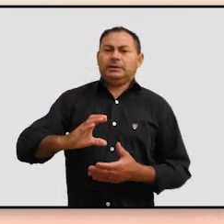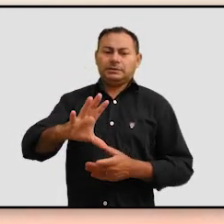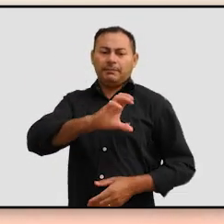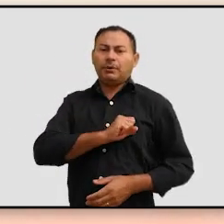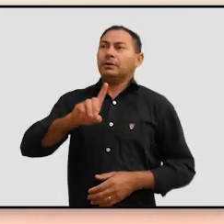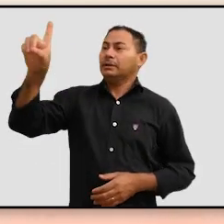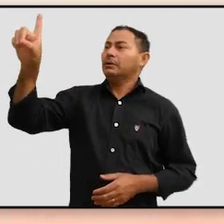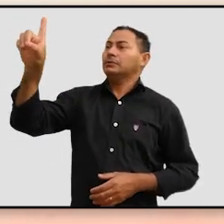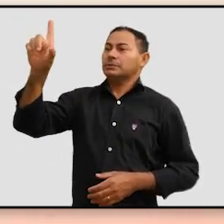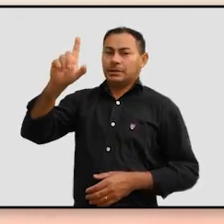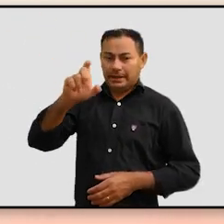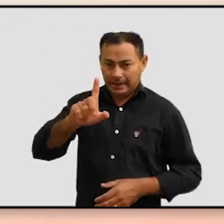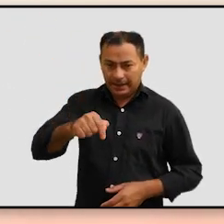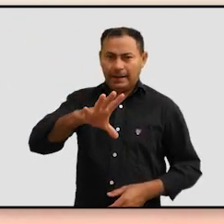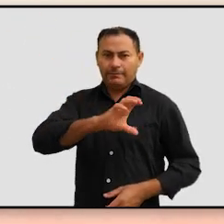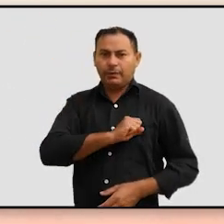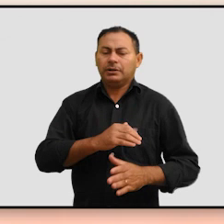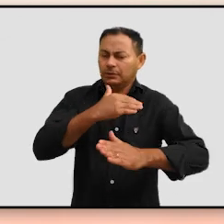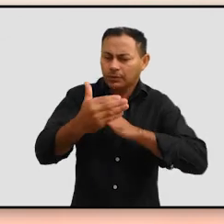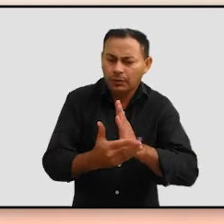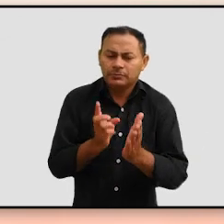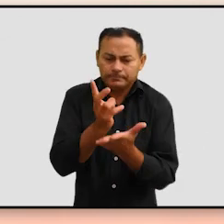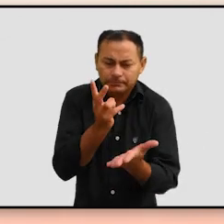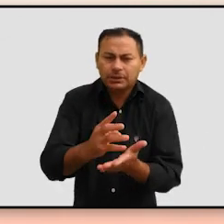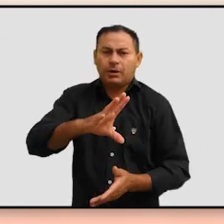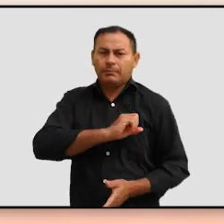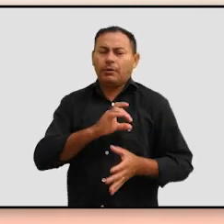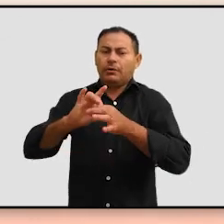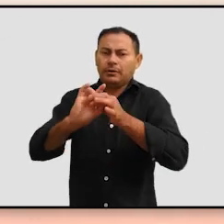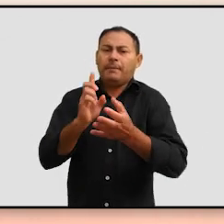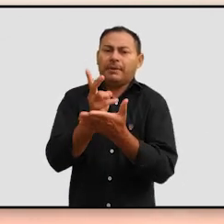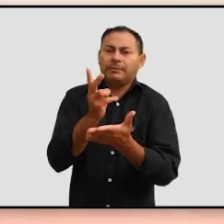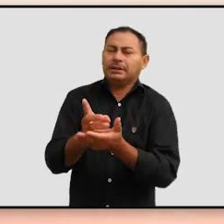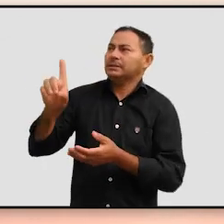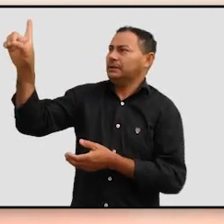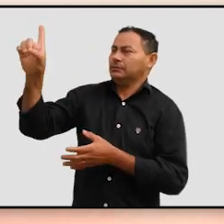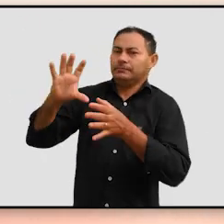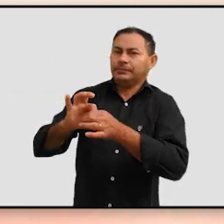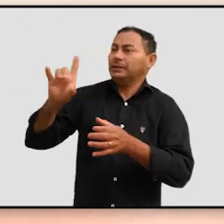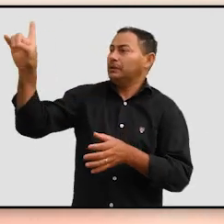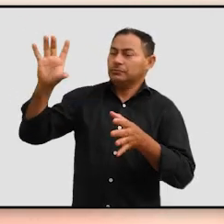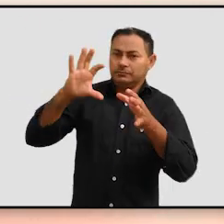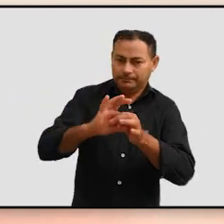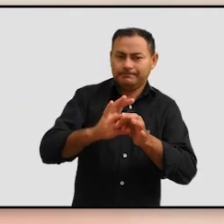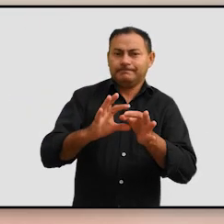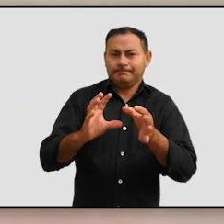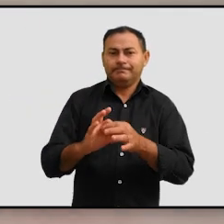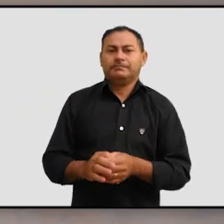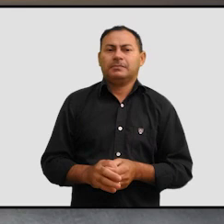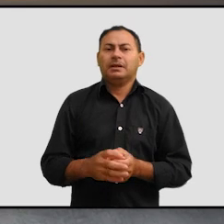amor. Deus é amor. Todo aquele que permanece no amor, permanece em Deus e Deus